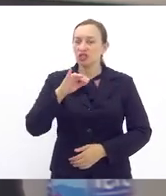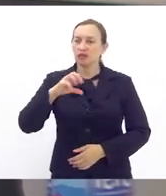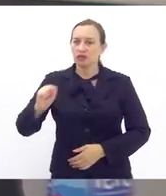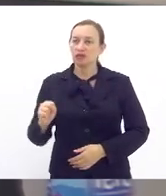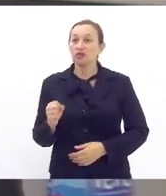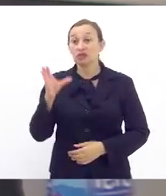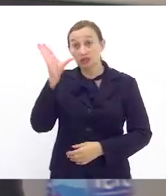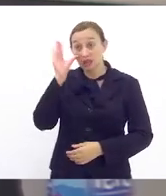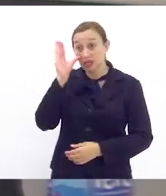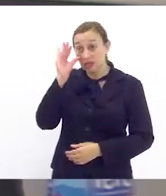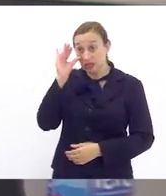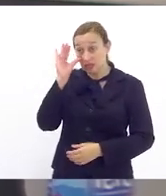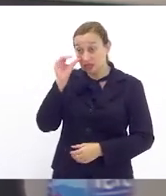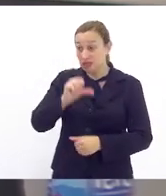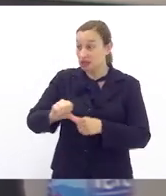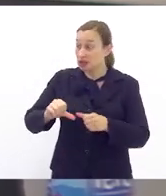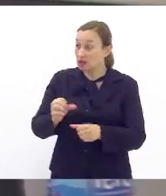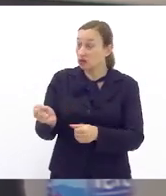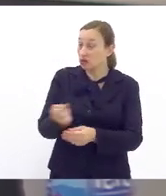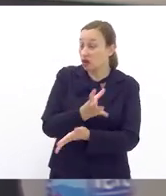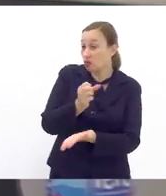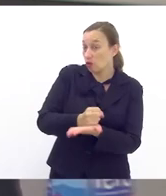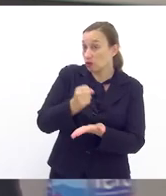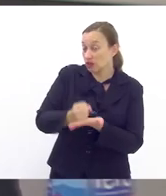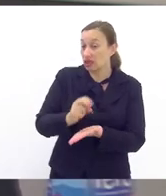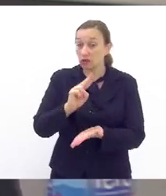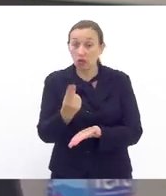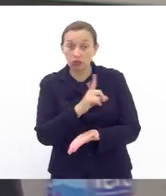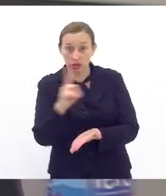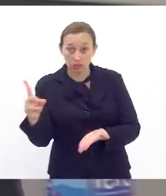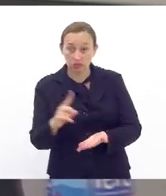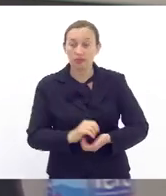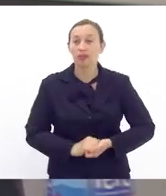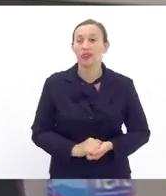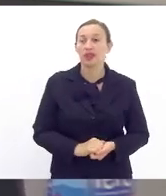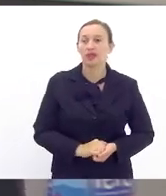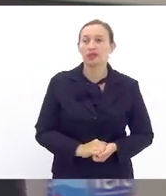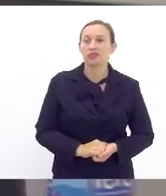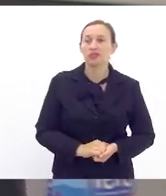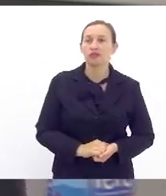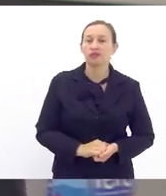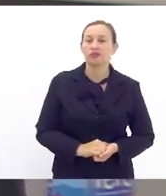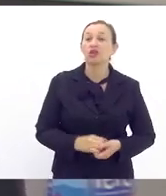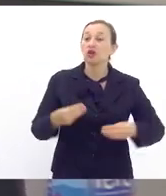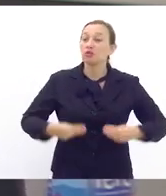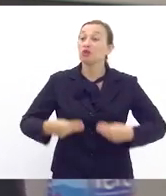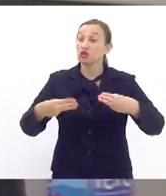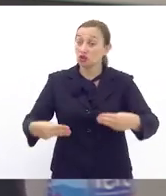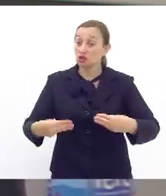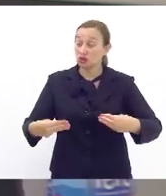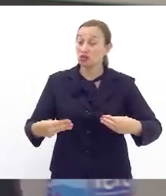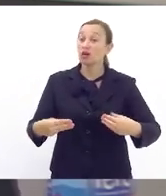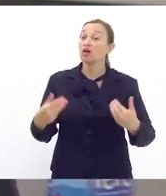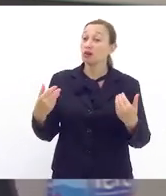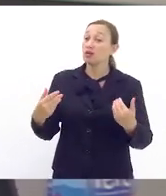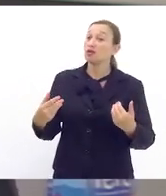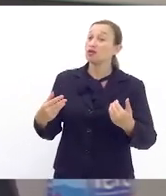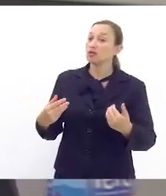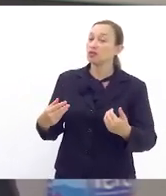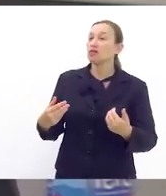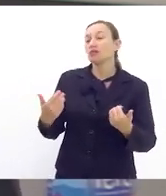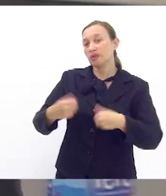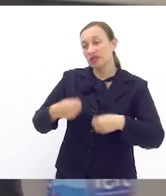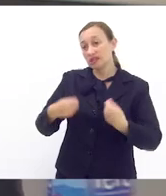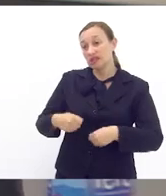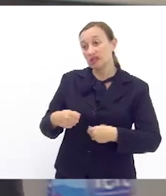renovar a minha concessão do Rio de Janeiro ou não tem interesse e o ministério de Minas e energia precisa desse dia aceito